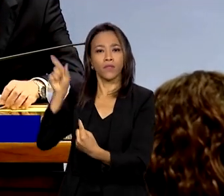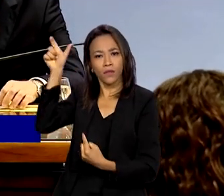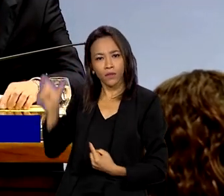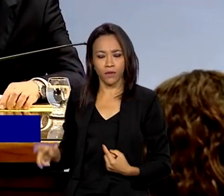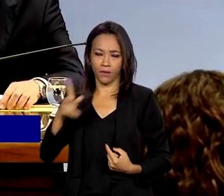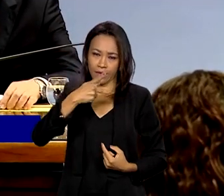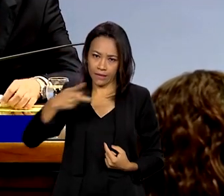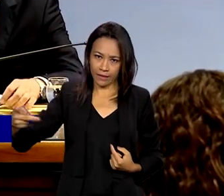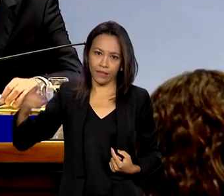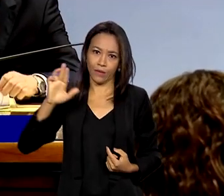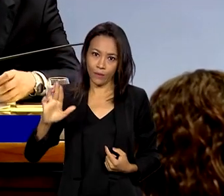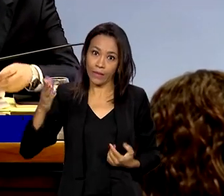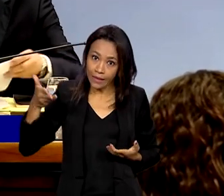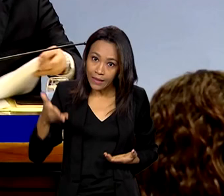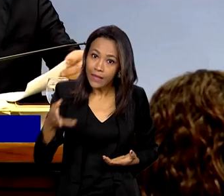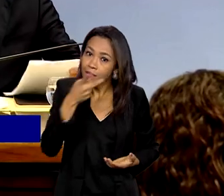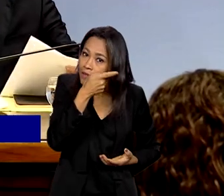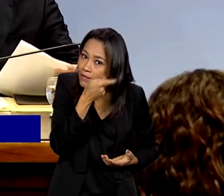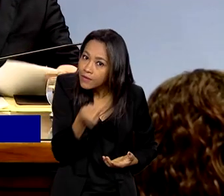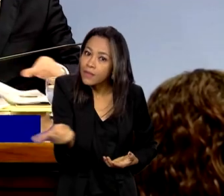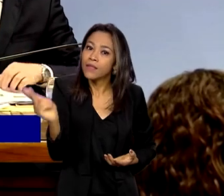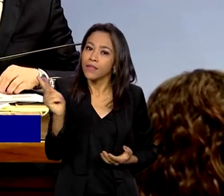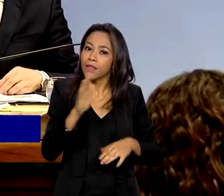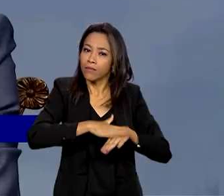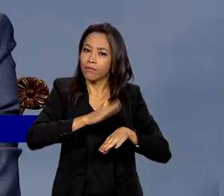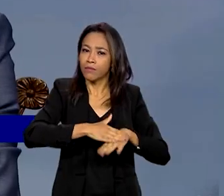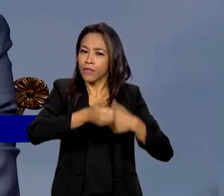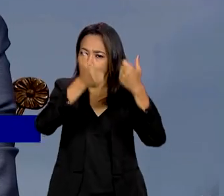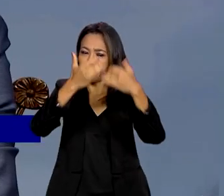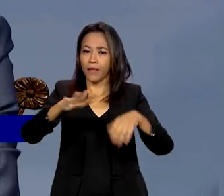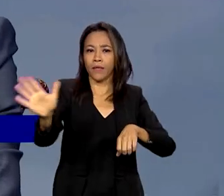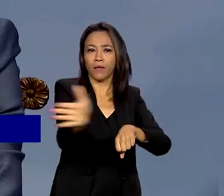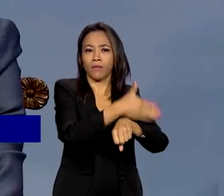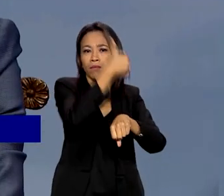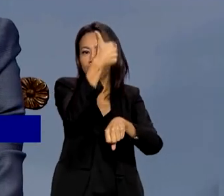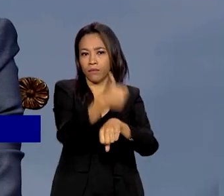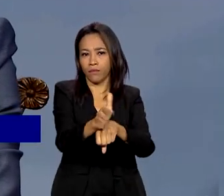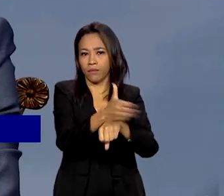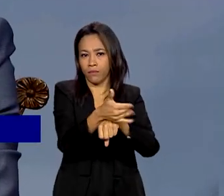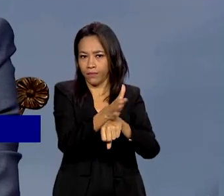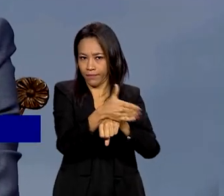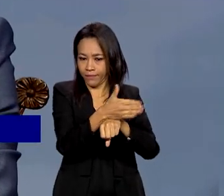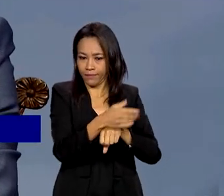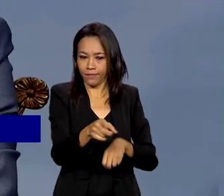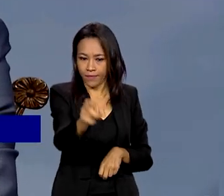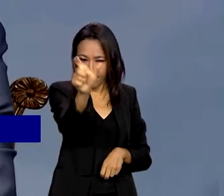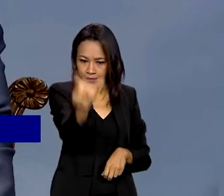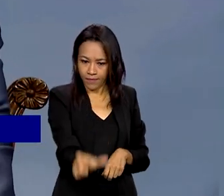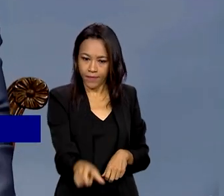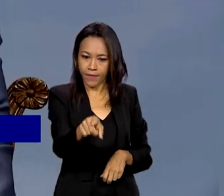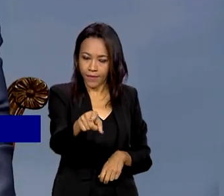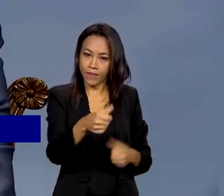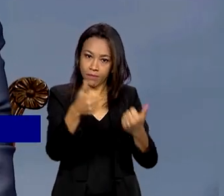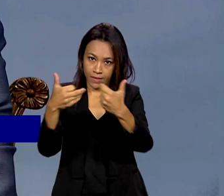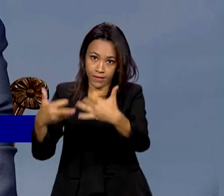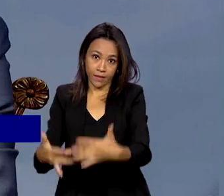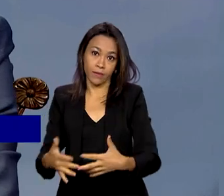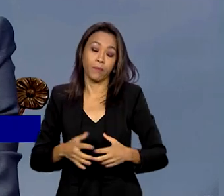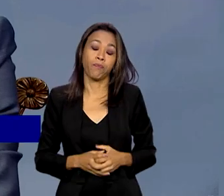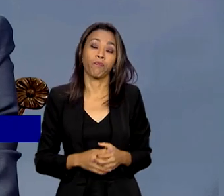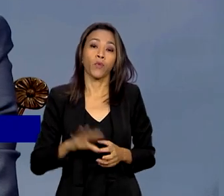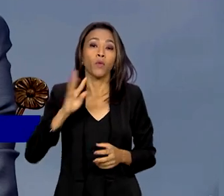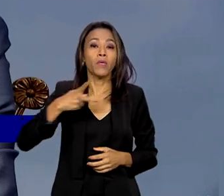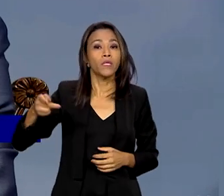da Silva nesta visita, segundo o Itamaraty. Essa visita do presidente Lula e de sua comitiva, ela